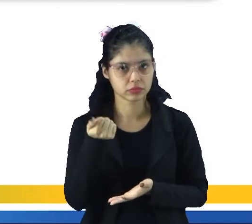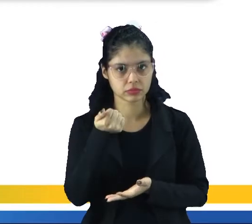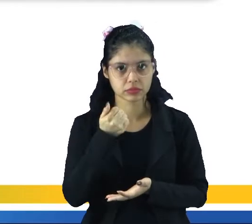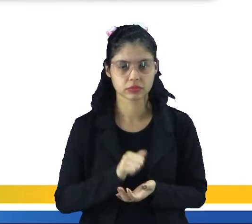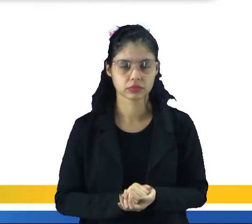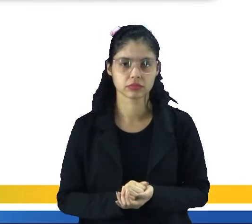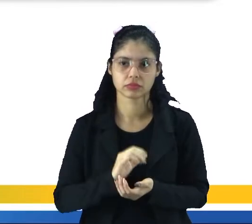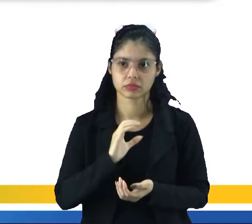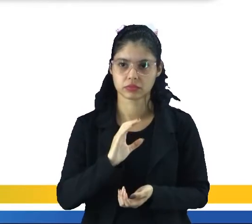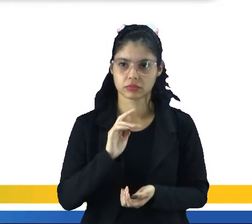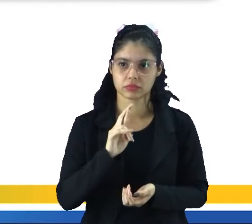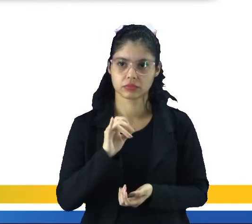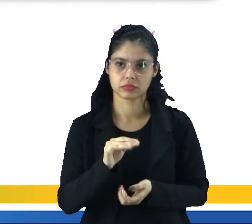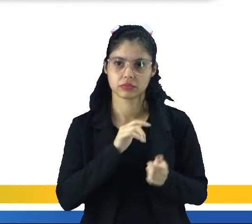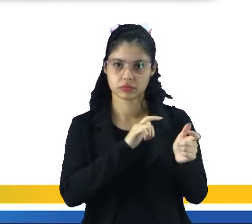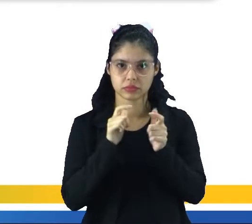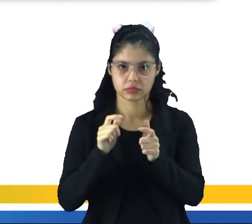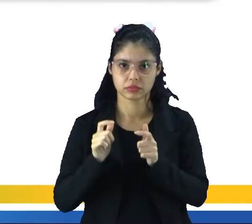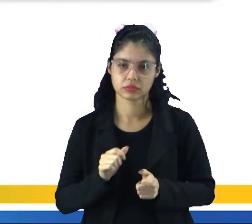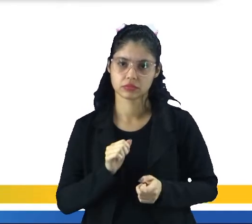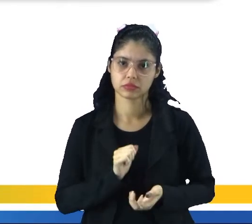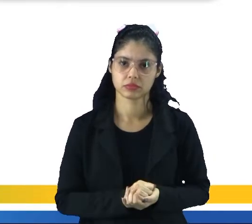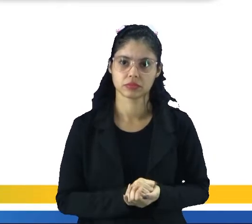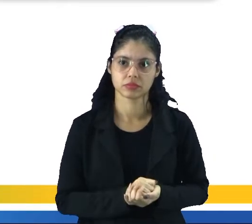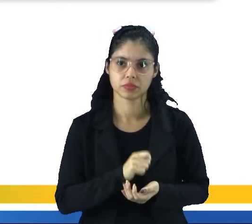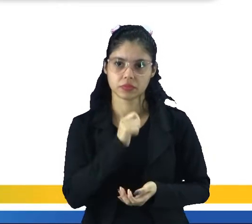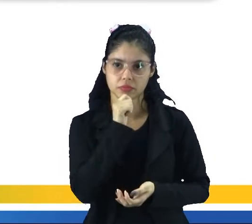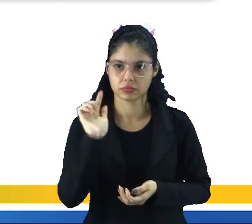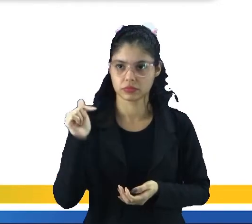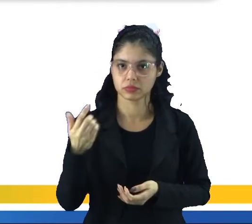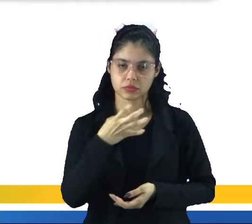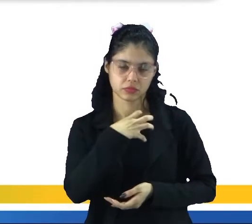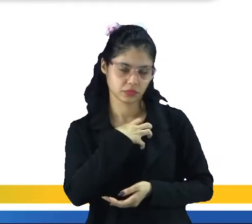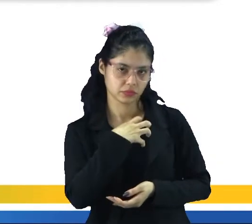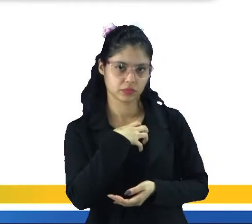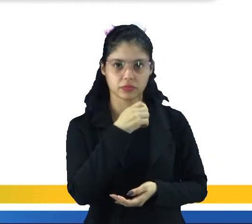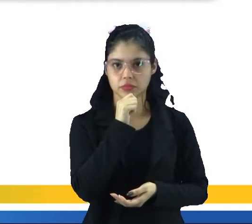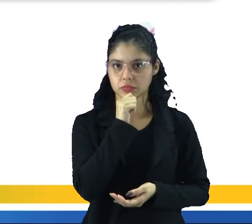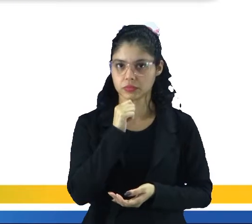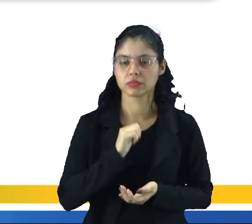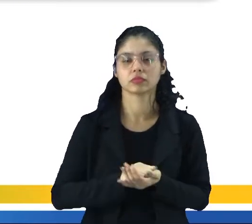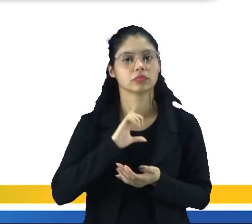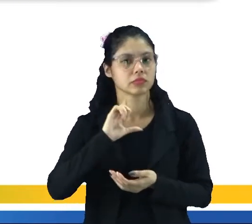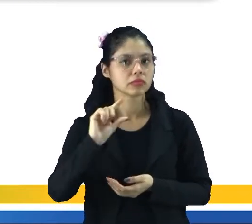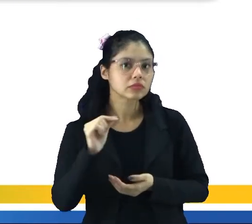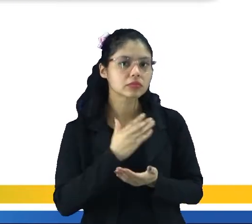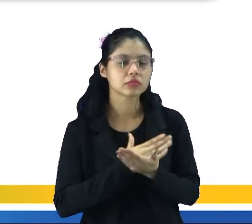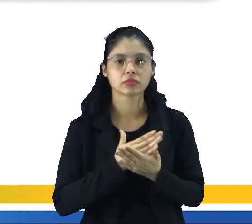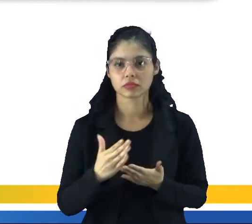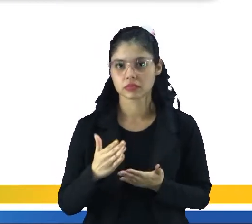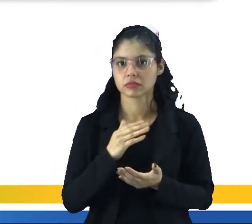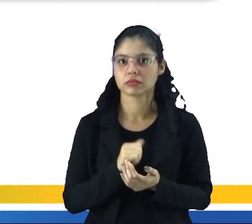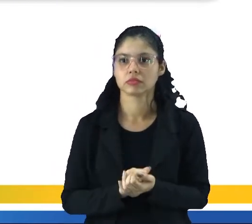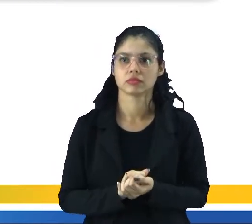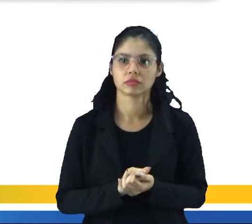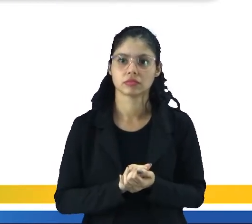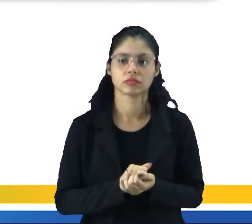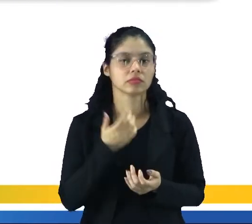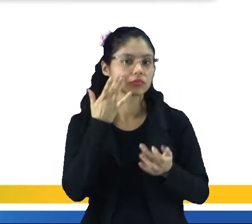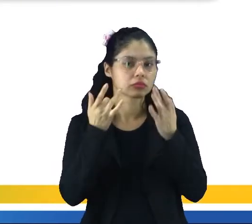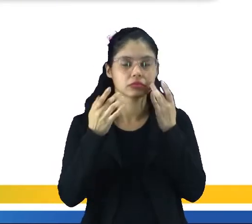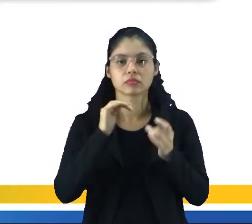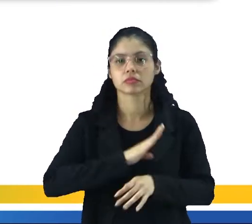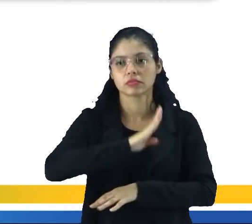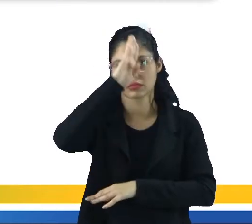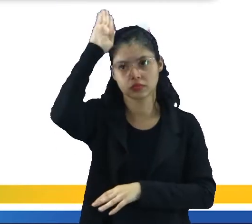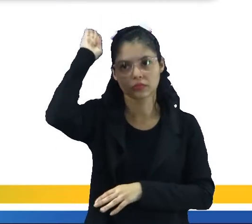né, a acústica do espaço, tá bom? Em outro momento, eles foram começando, né, aí com relação ao teatro romano,